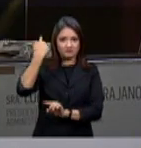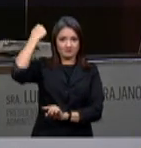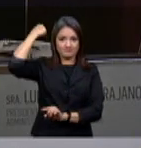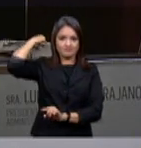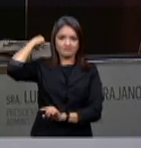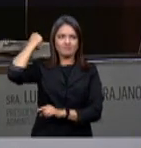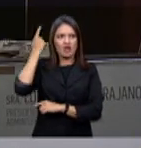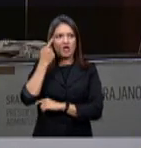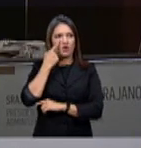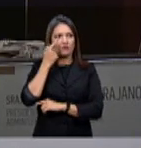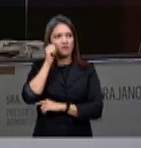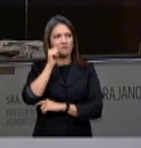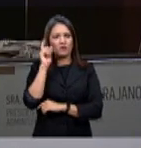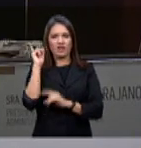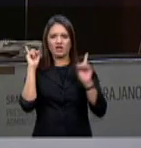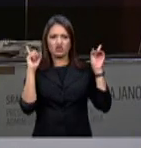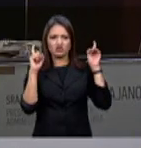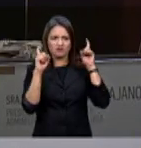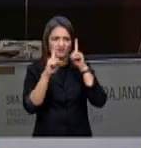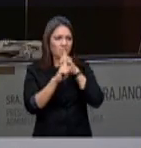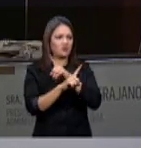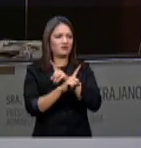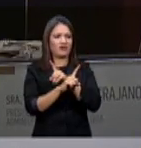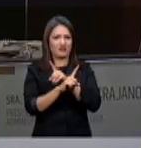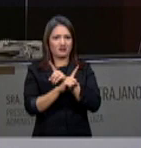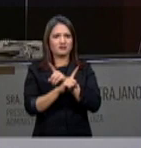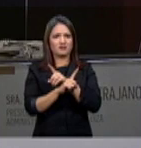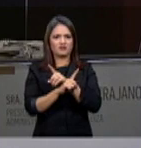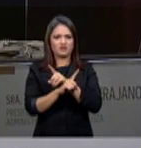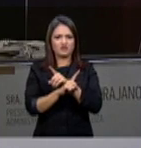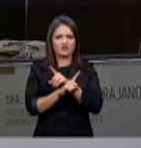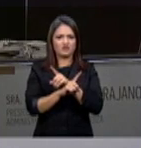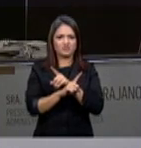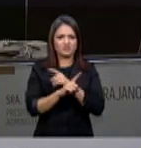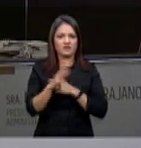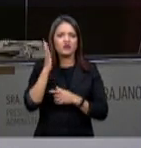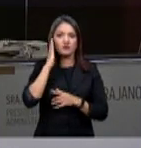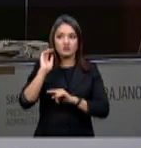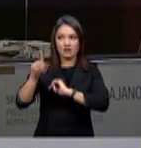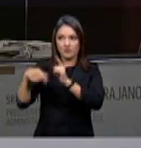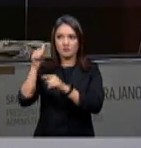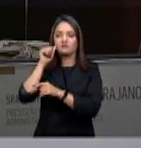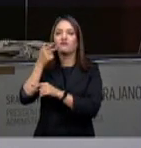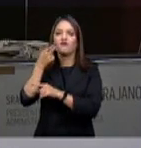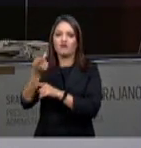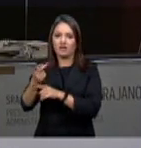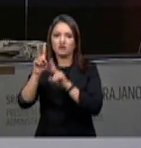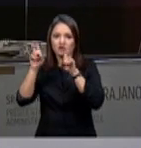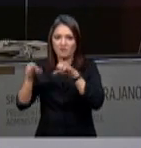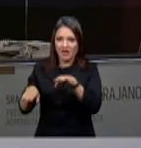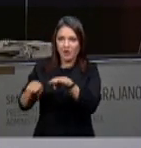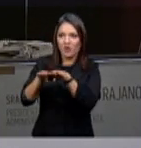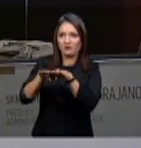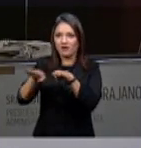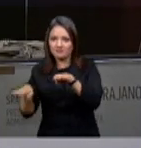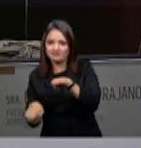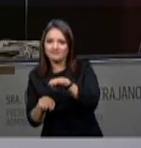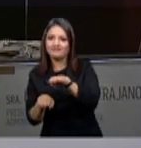dificuldade da mulher e eu sei que é a Maria Silva vai falar muito daí o principal Tati a